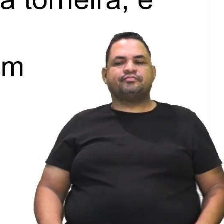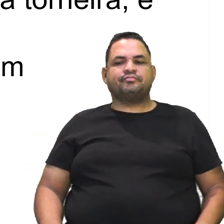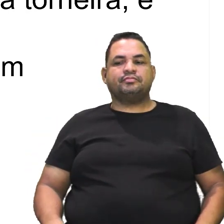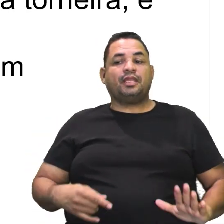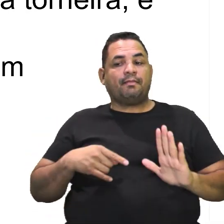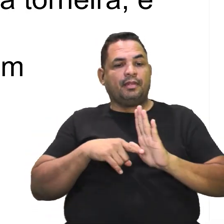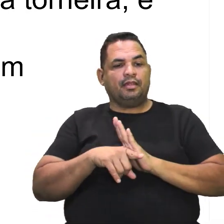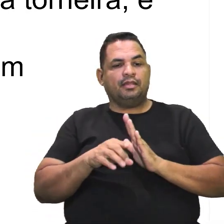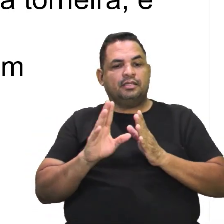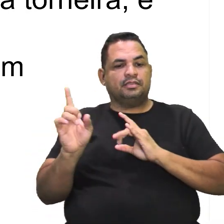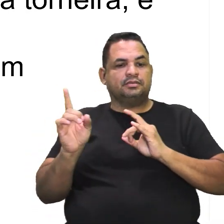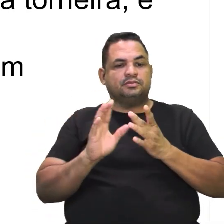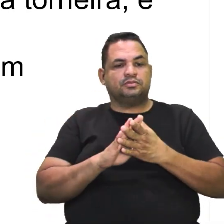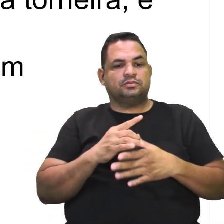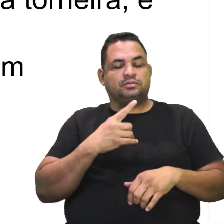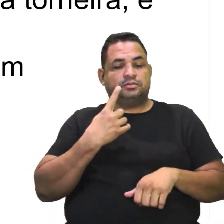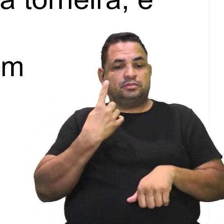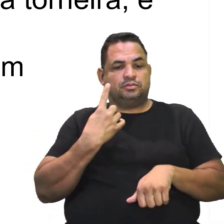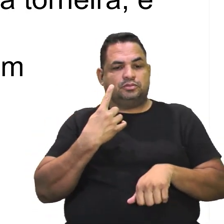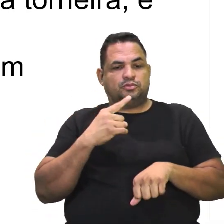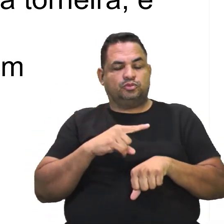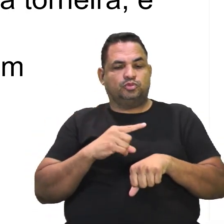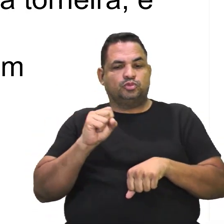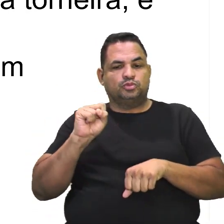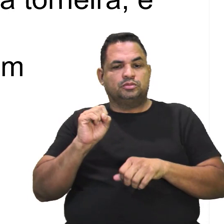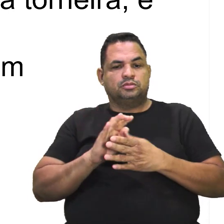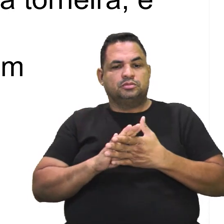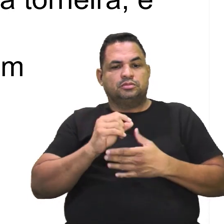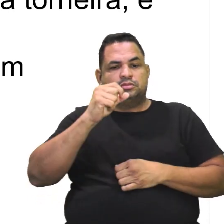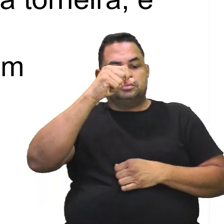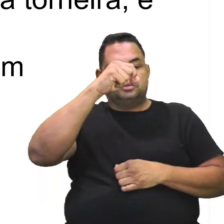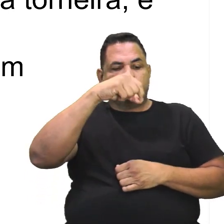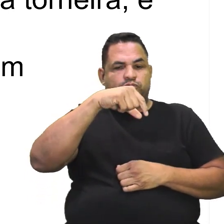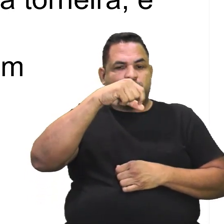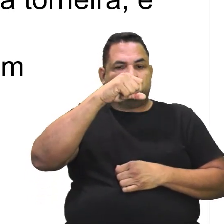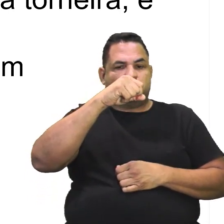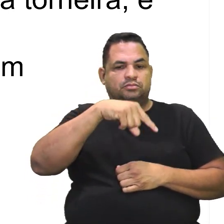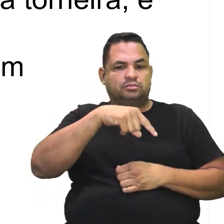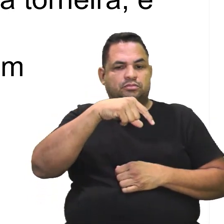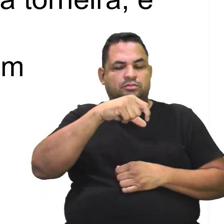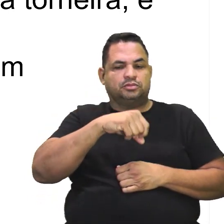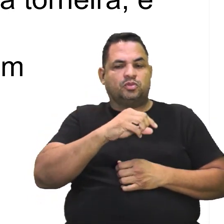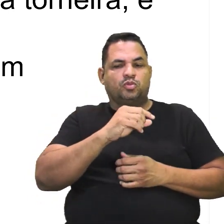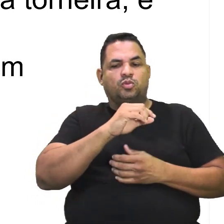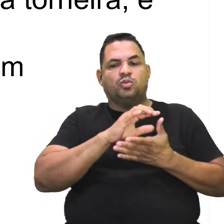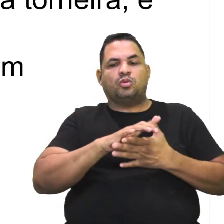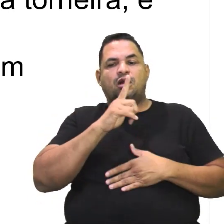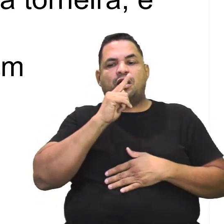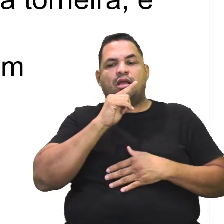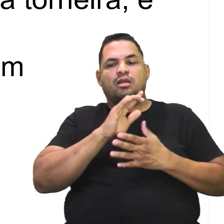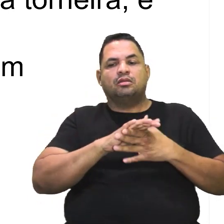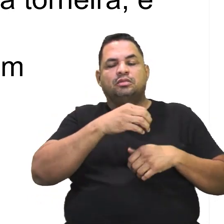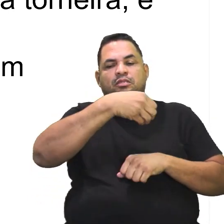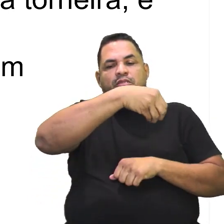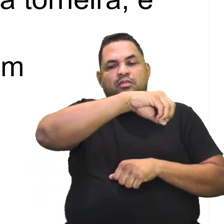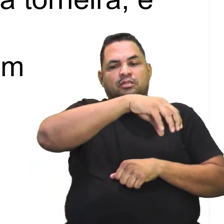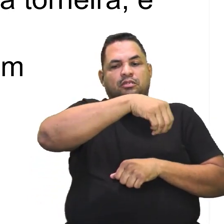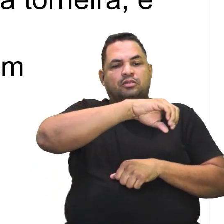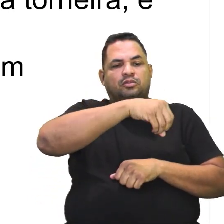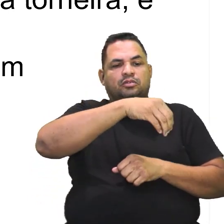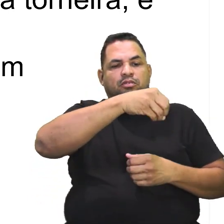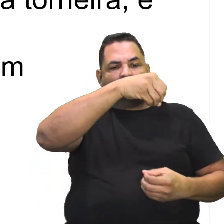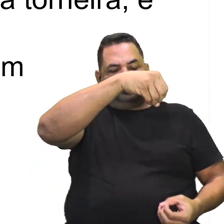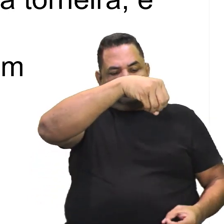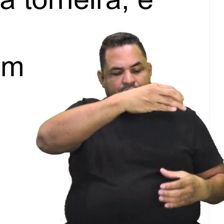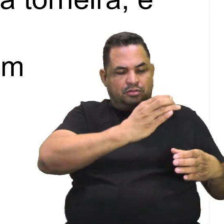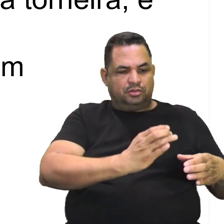um comando. A cada segundo caem 5 gotas de água na torneira. Então vou anotar de novo aqui.